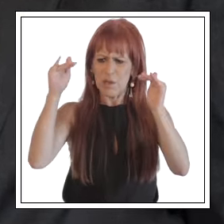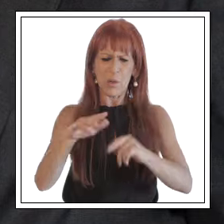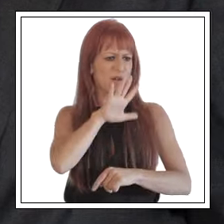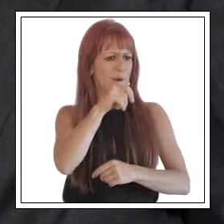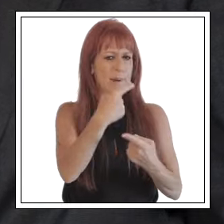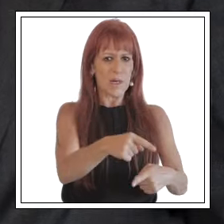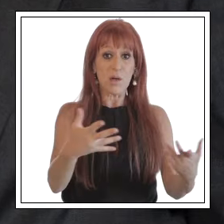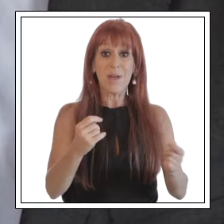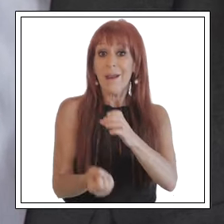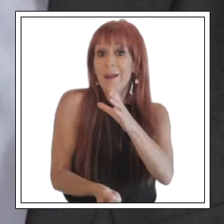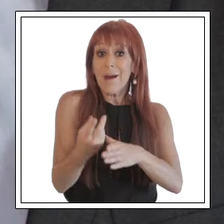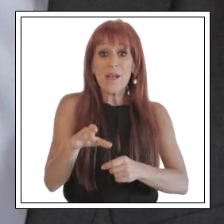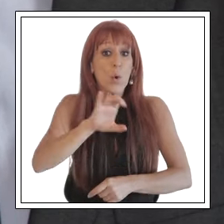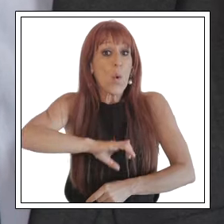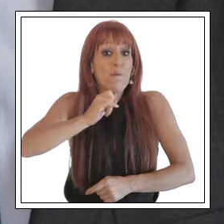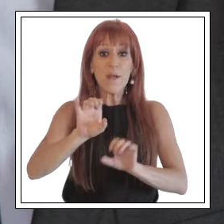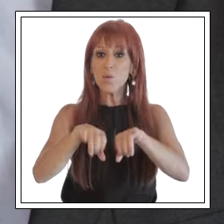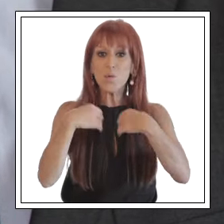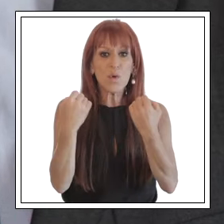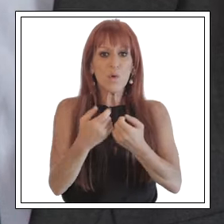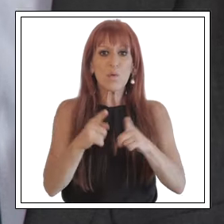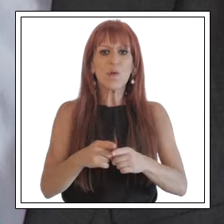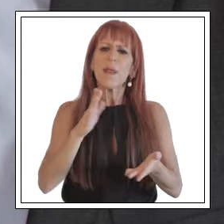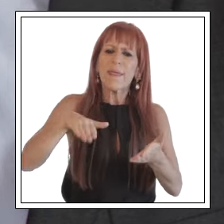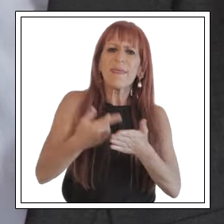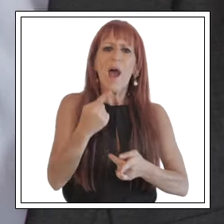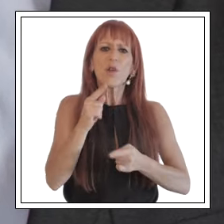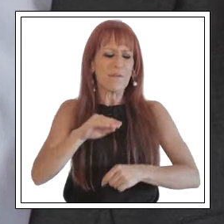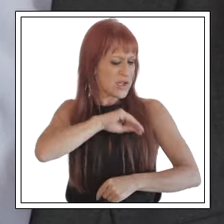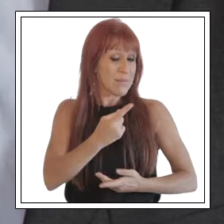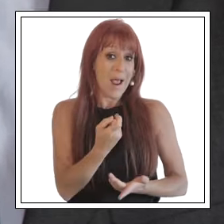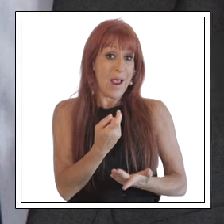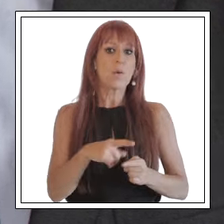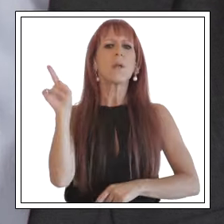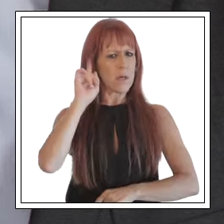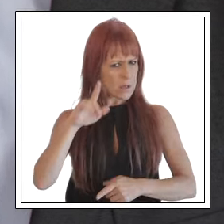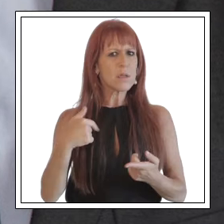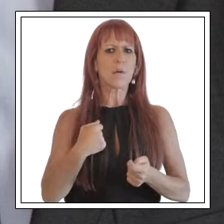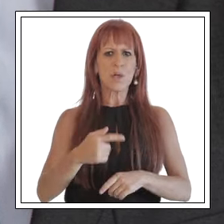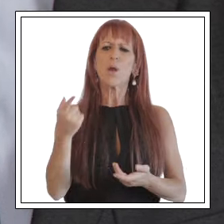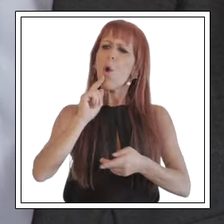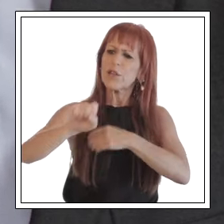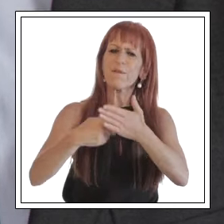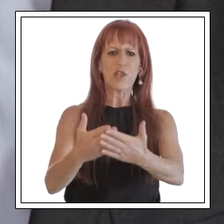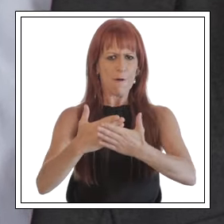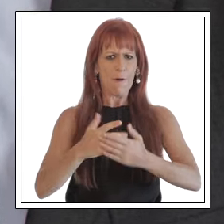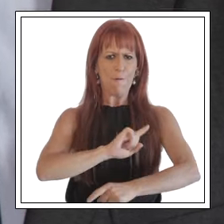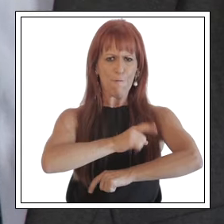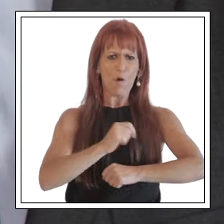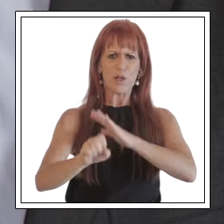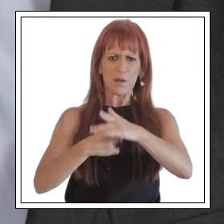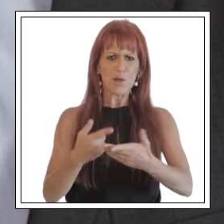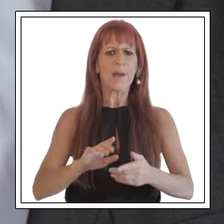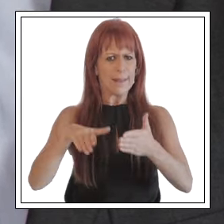de impostos sobre as famílias. Criar confiança na sociedade e repor o rendimento é essencial para uma retoma forte,